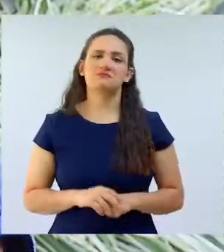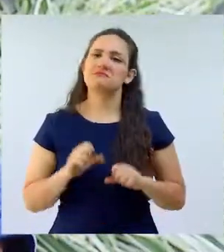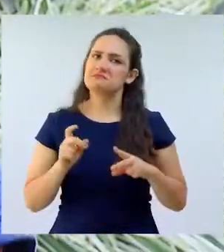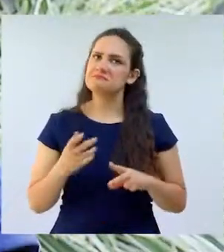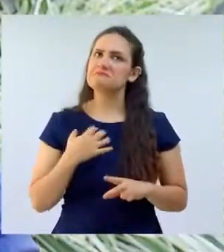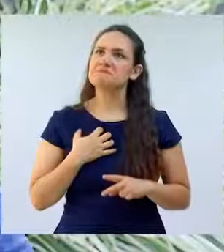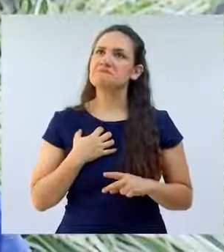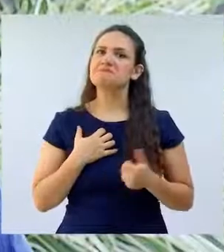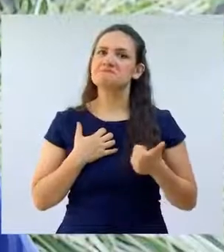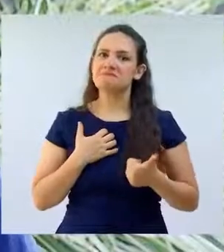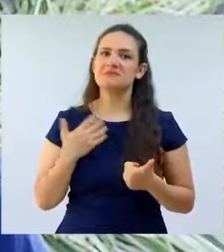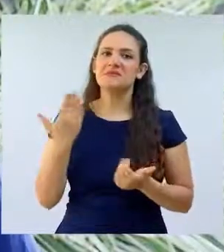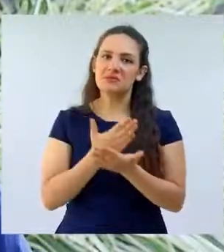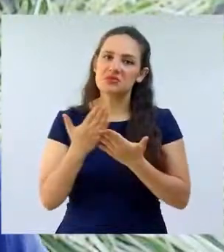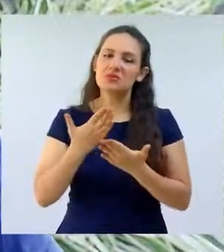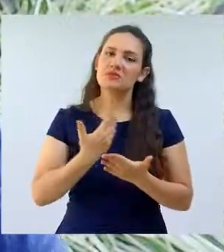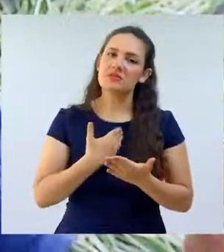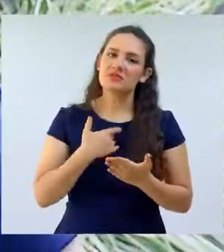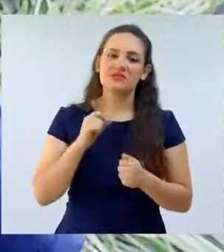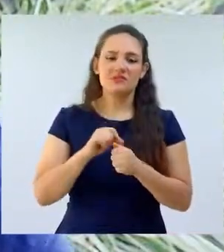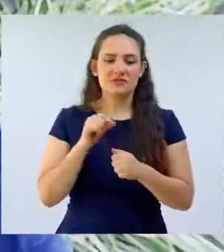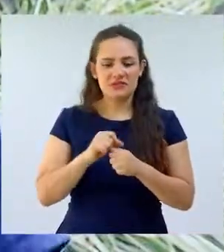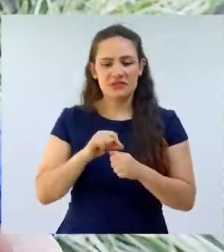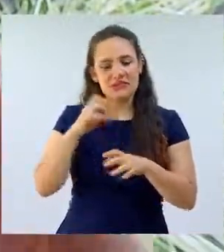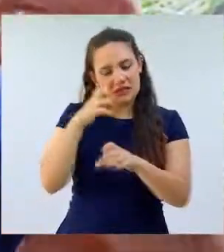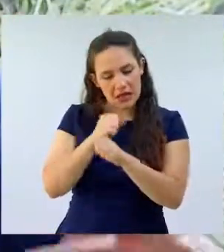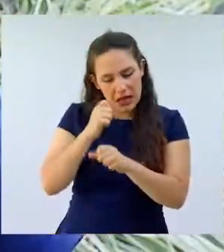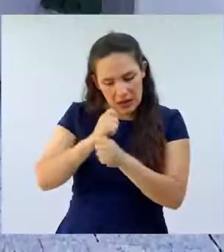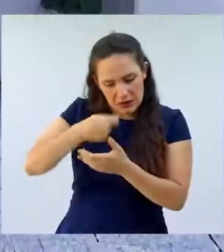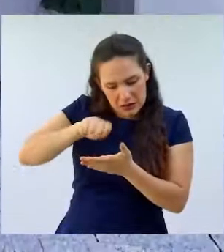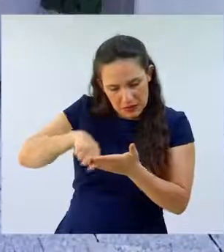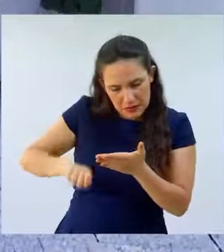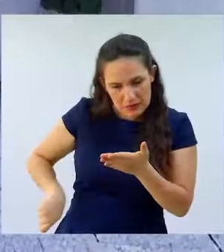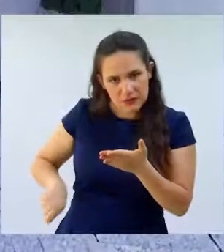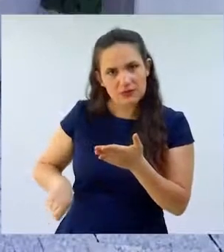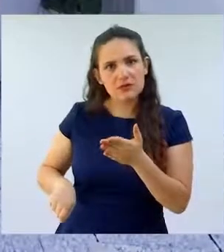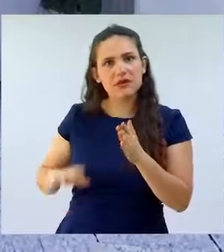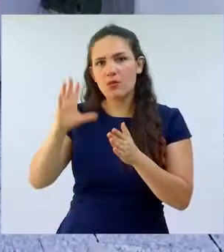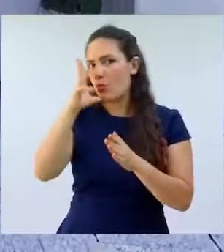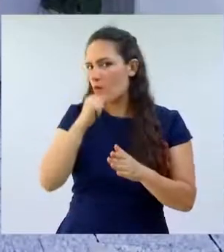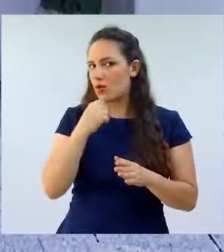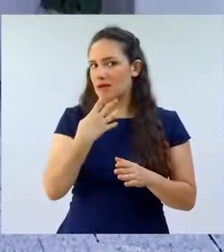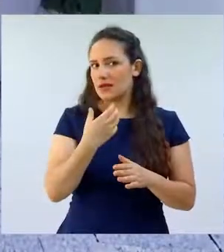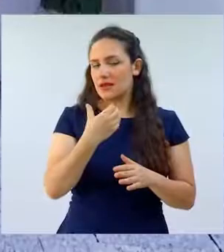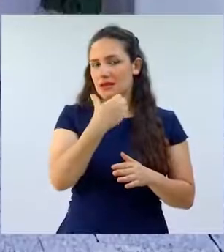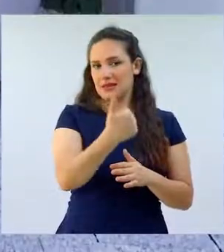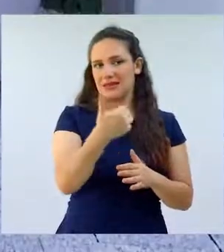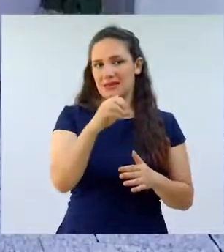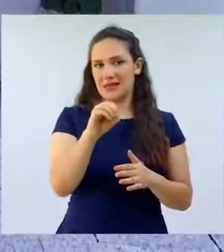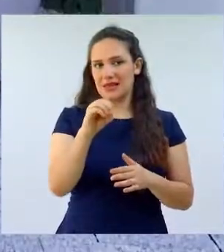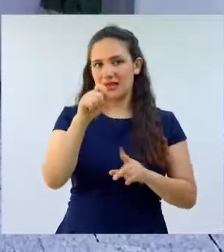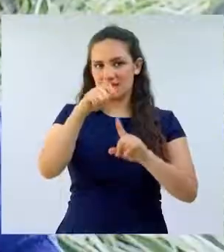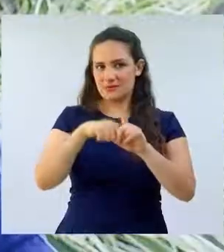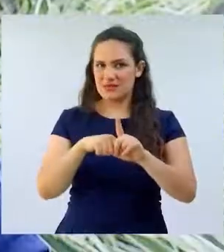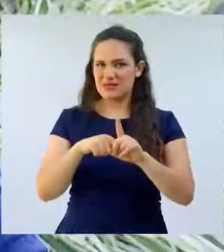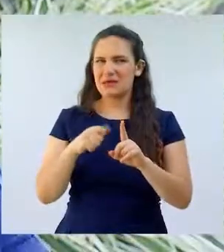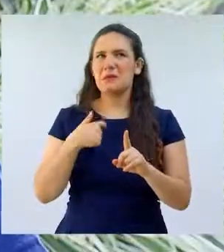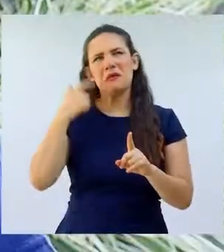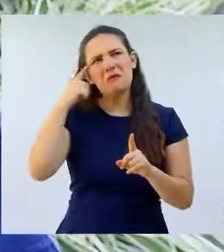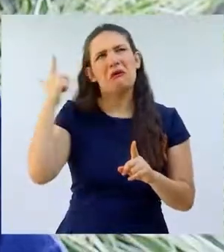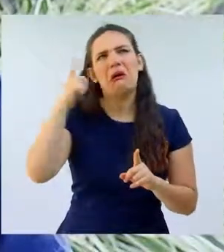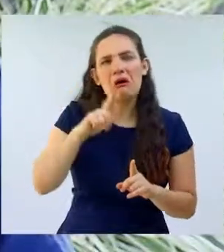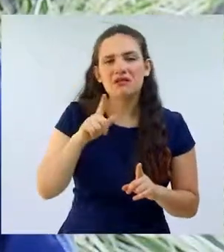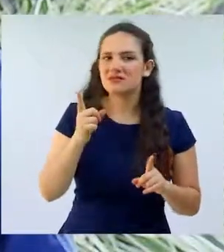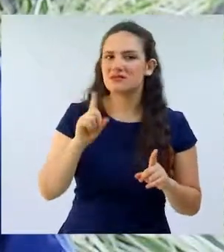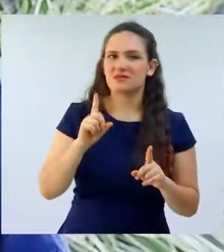dei. E aí eu achei 10, cara. E aí ficamos parceiros. Aí ele fez os cálculos estruturais. Quanto tempo você levou para fazer essa... Foram 10 meses. 10 meses. Eu acreditei que eu